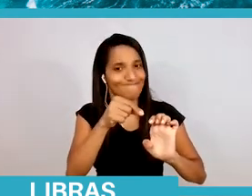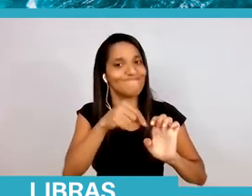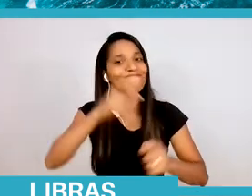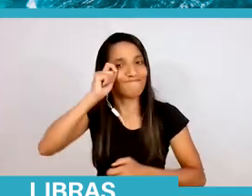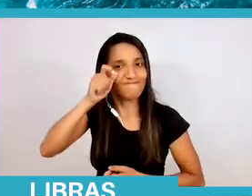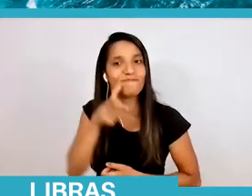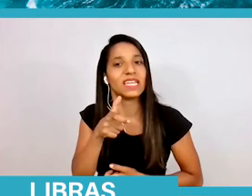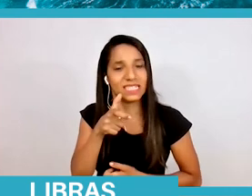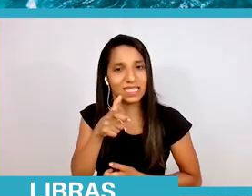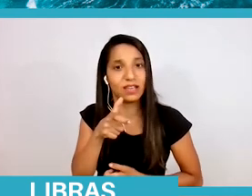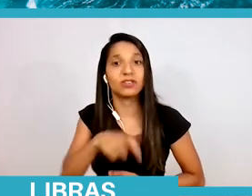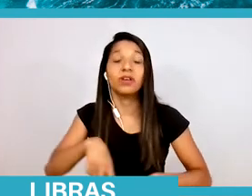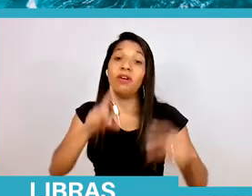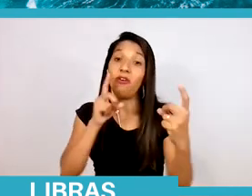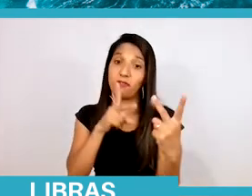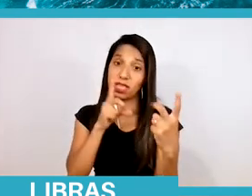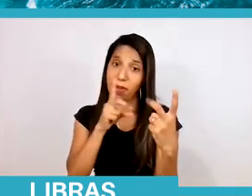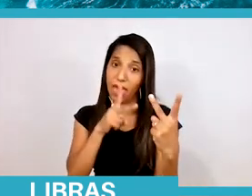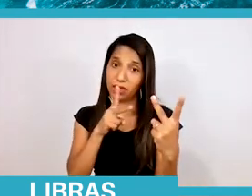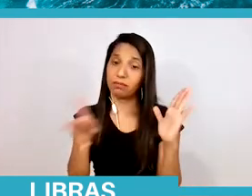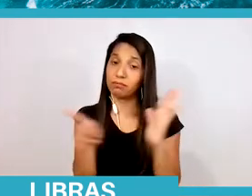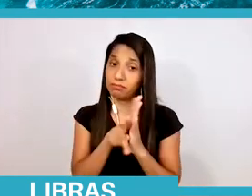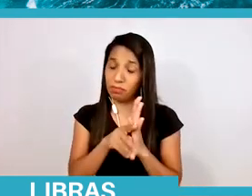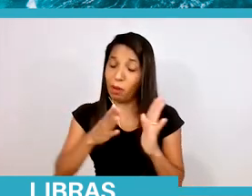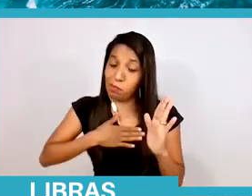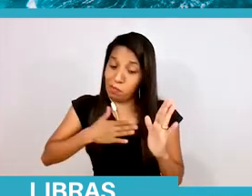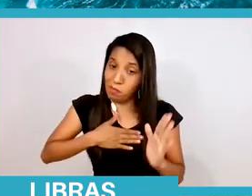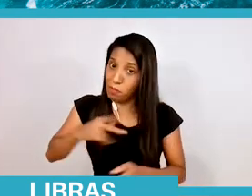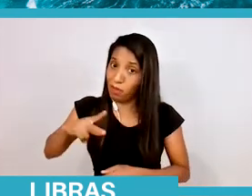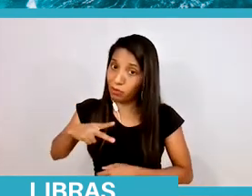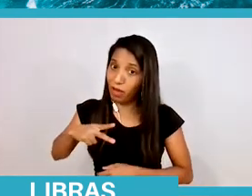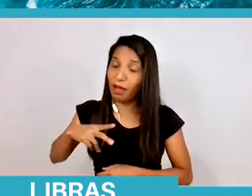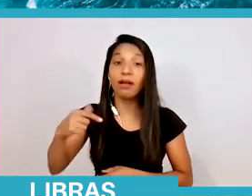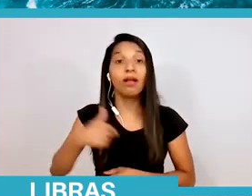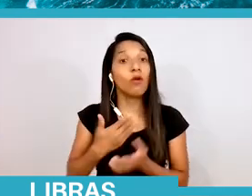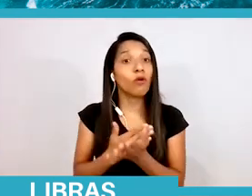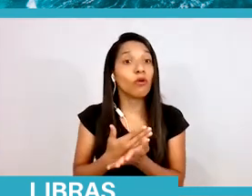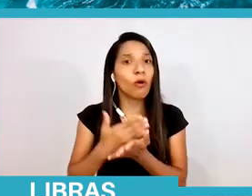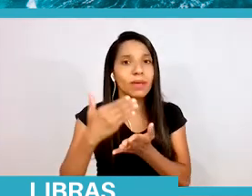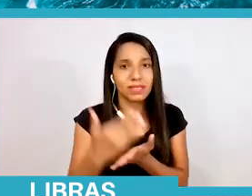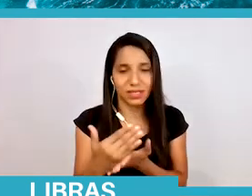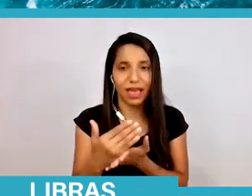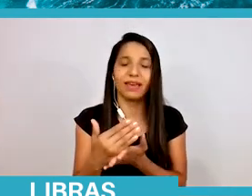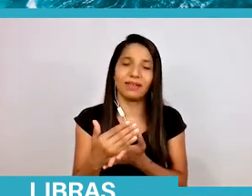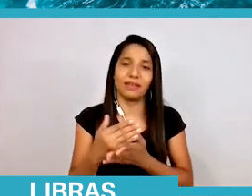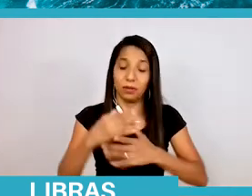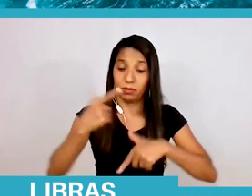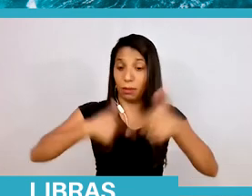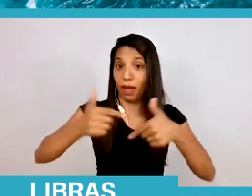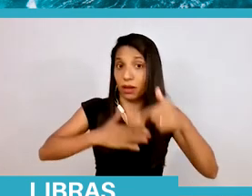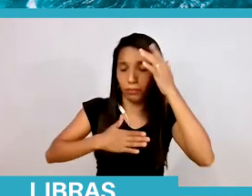dando um feedback pessoal para vocês, foi a forma que a gente começou a fundar a Hub of Business, uma startup de